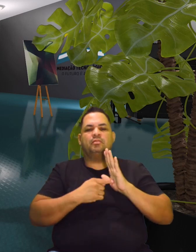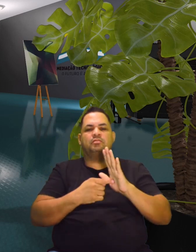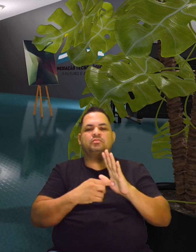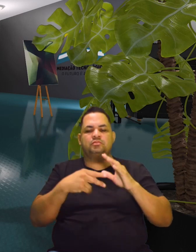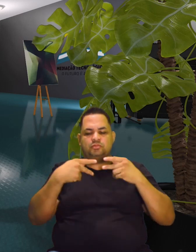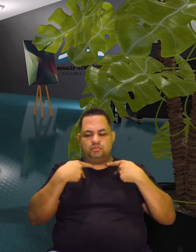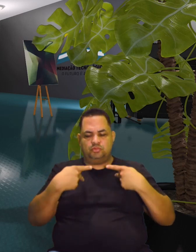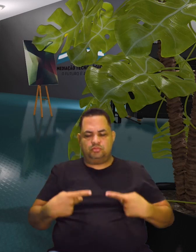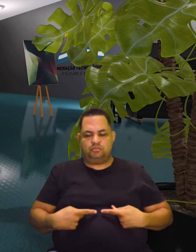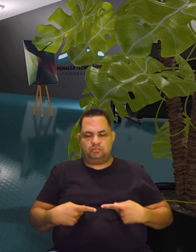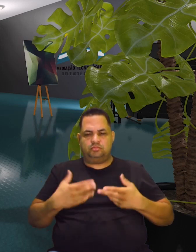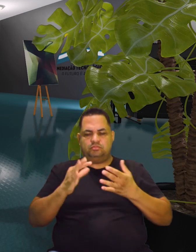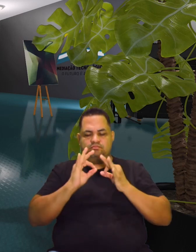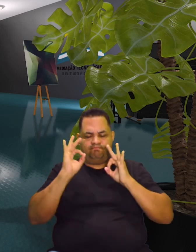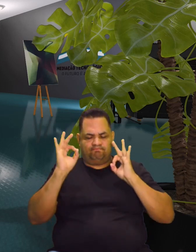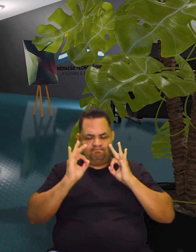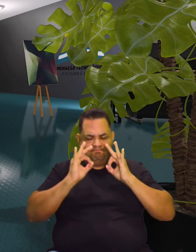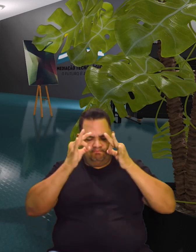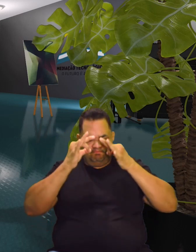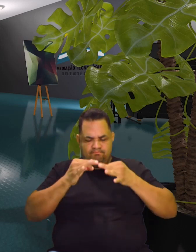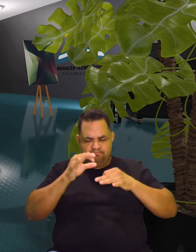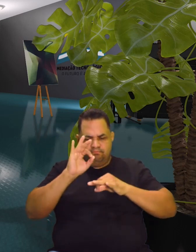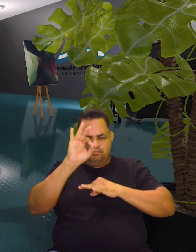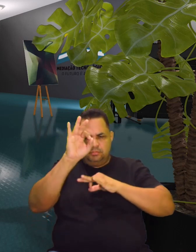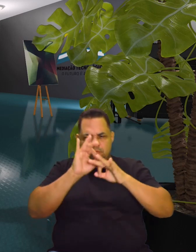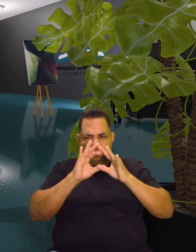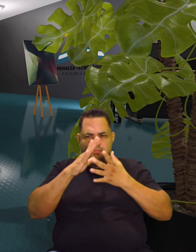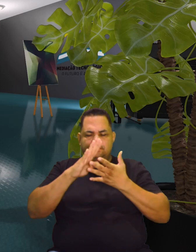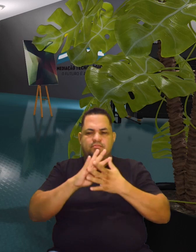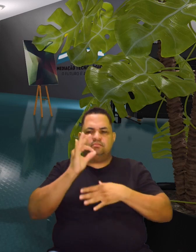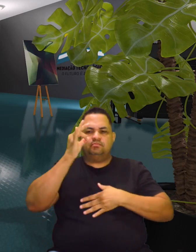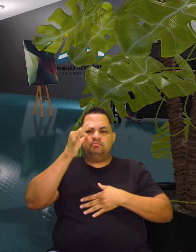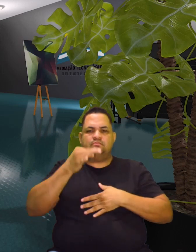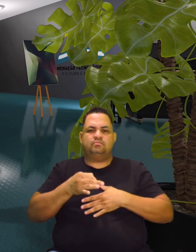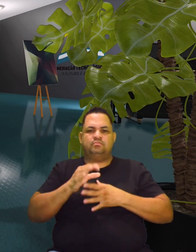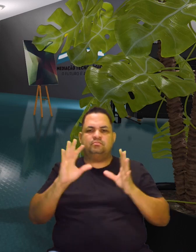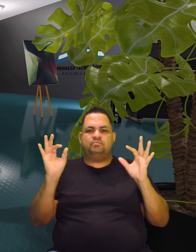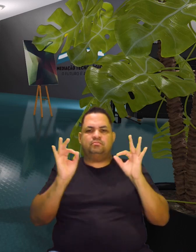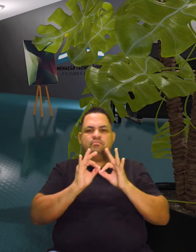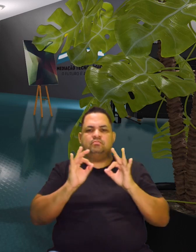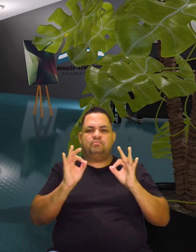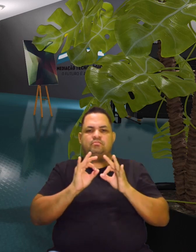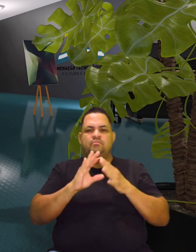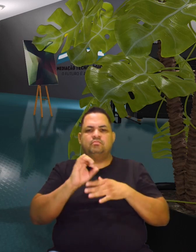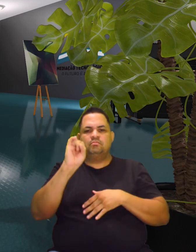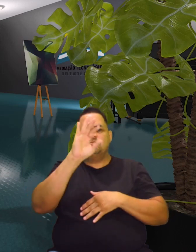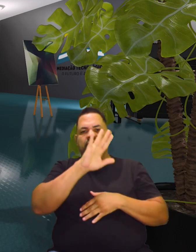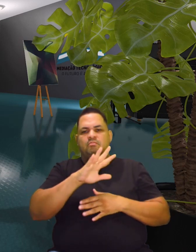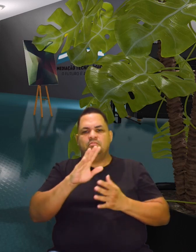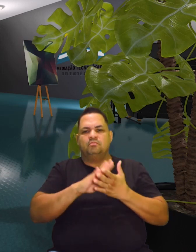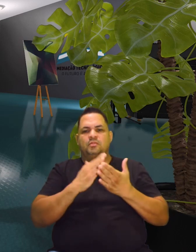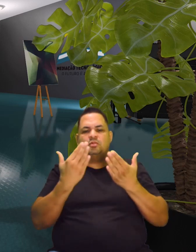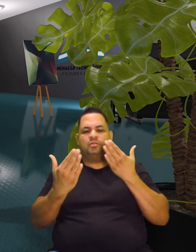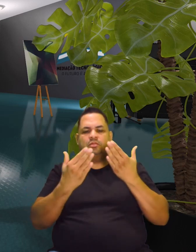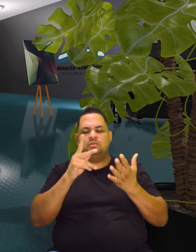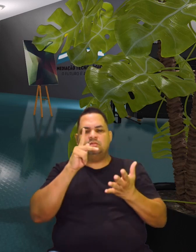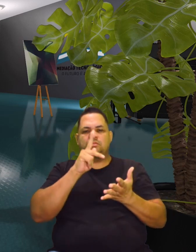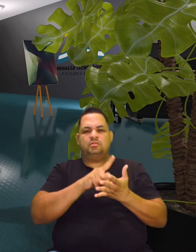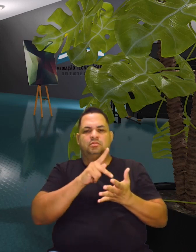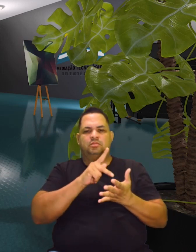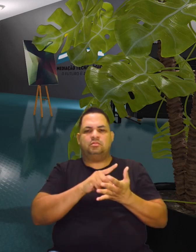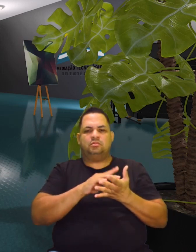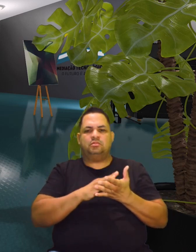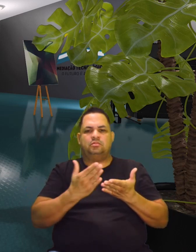perfeição, né? Simetria ali perfeita da imagem real. e colocava o movimento ali nas